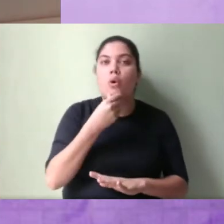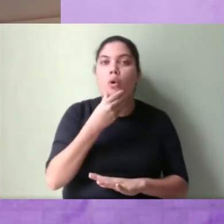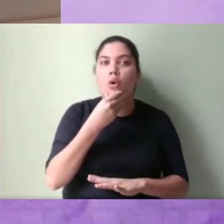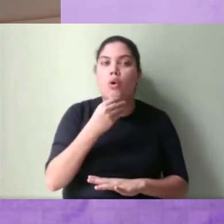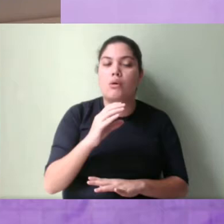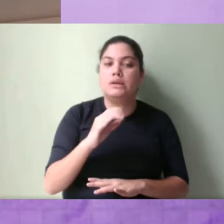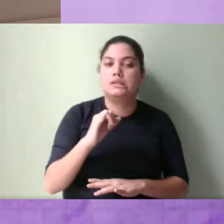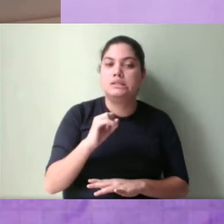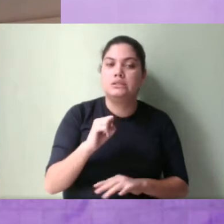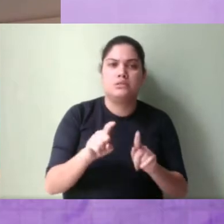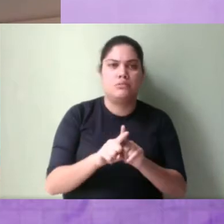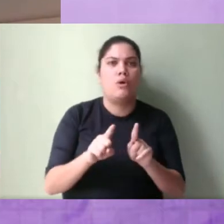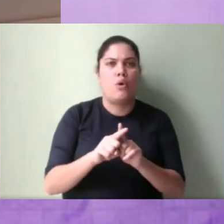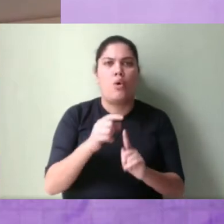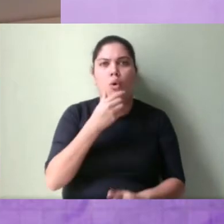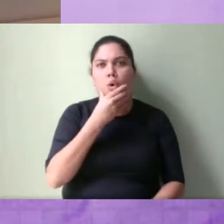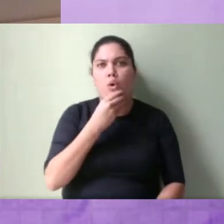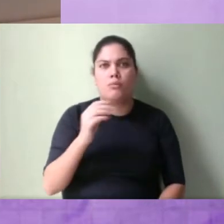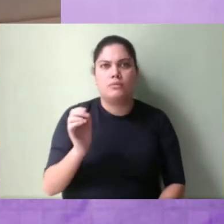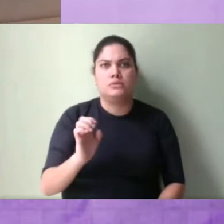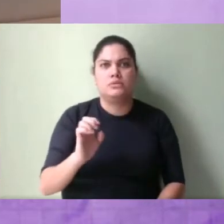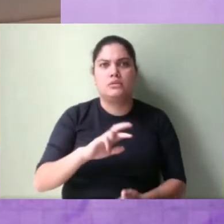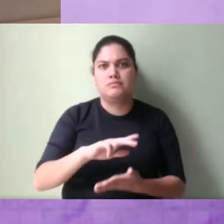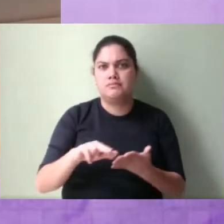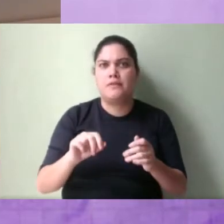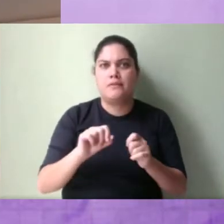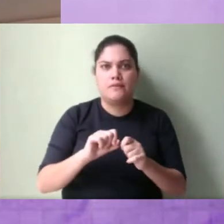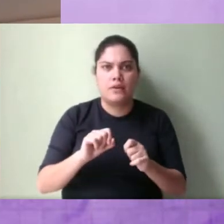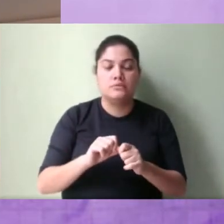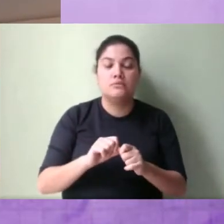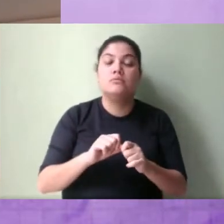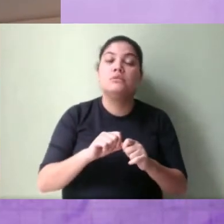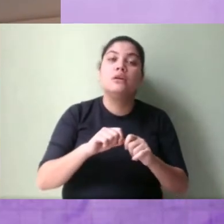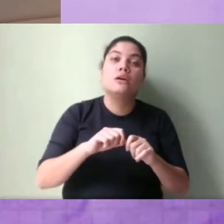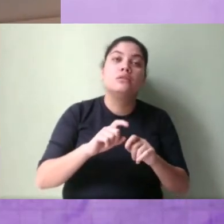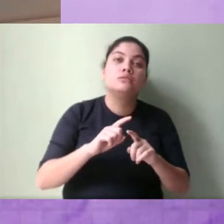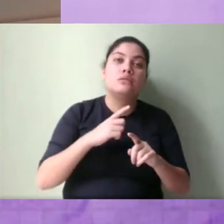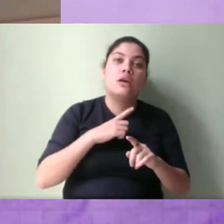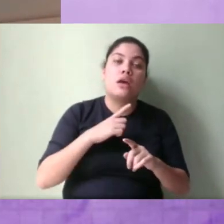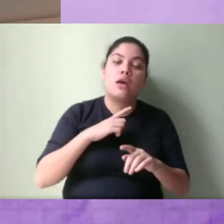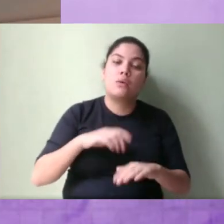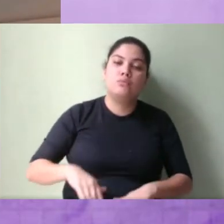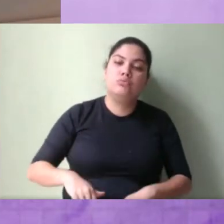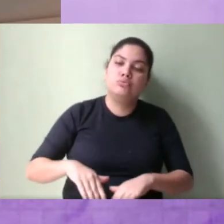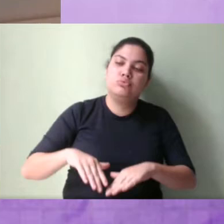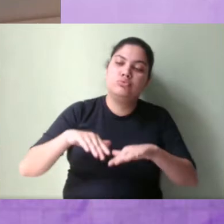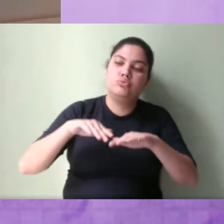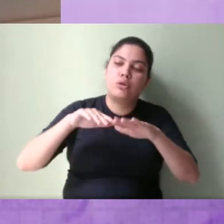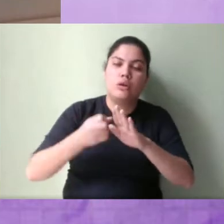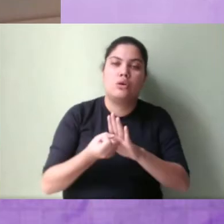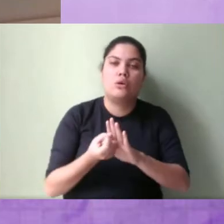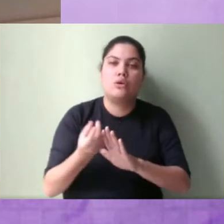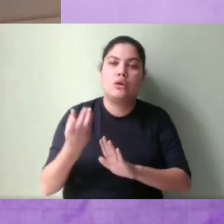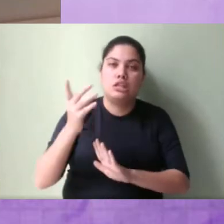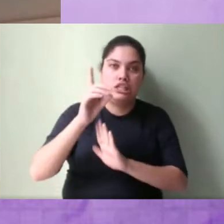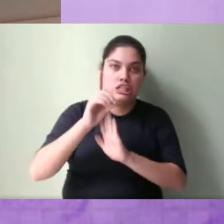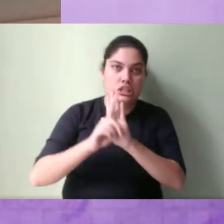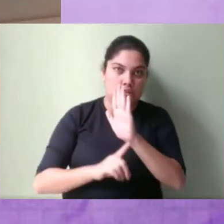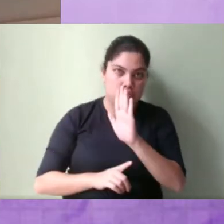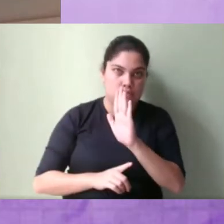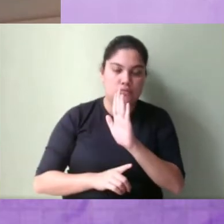alguém. Porque, querendo ou não, se a gente tratar do público homens, geralmente cis, mas tem homens homossexuais que também fazem